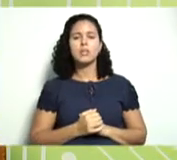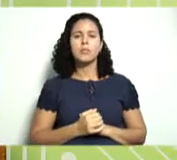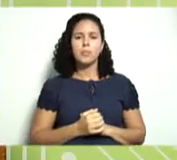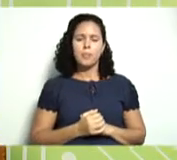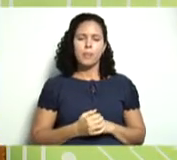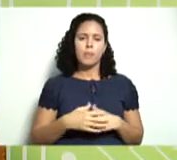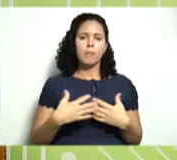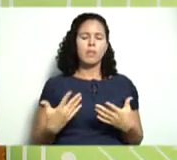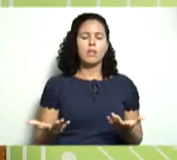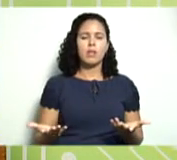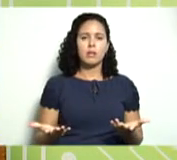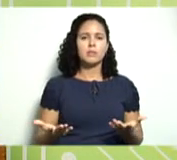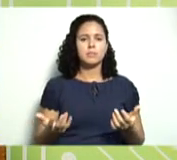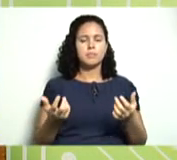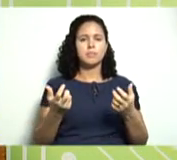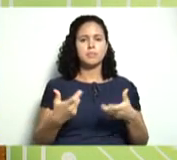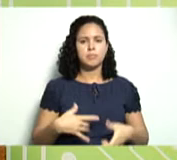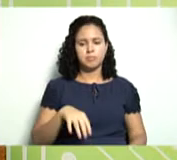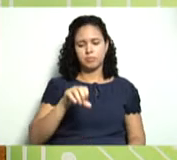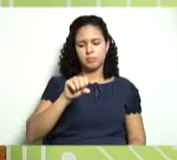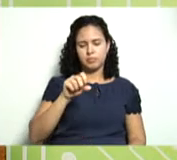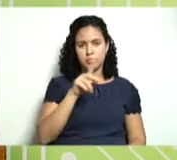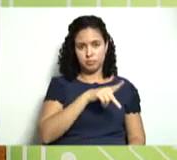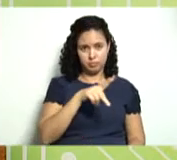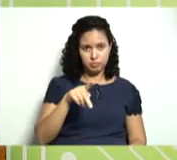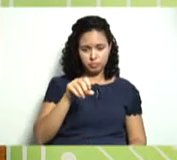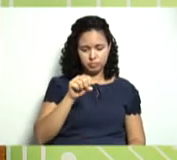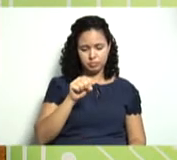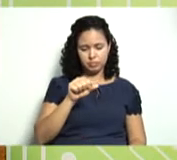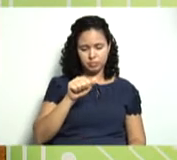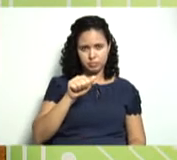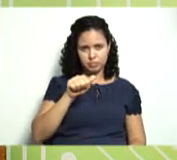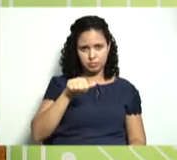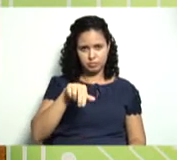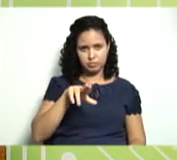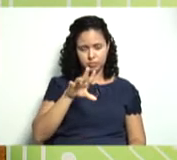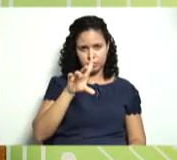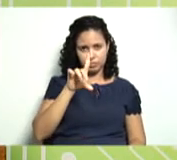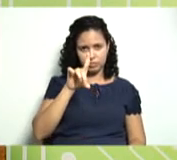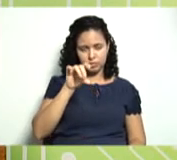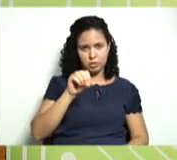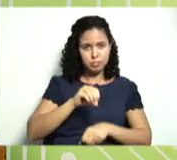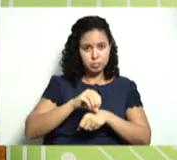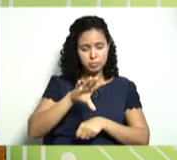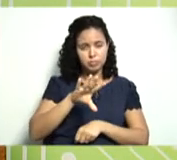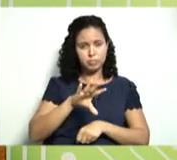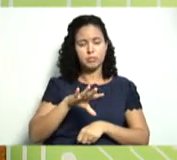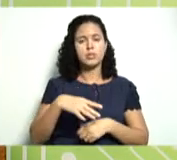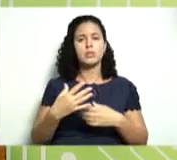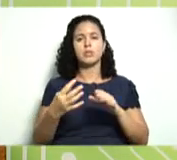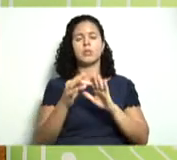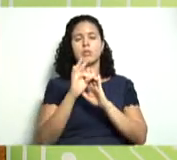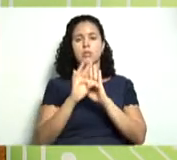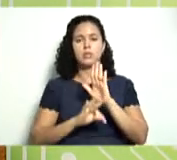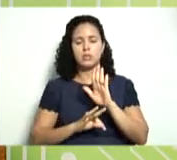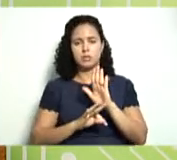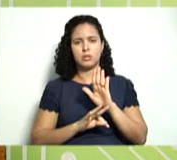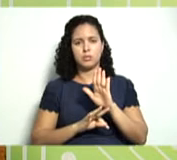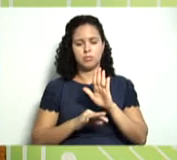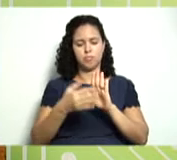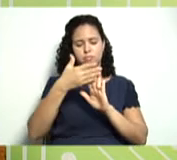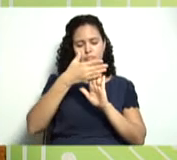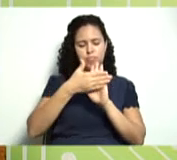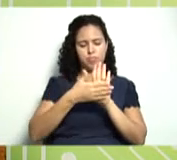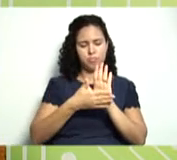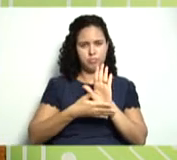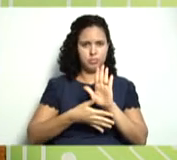então assim o saldo de uma dica importante na fala dele é o que é que quando você tem um texto lá você tem uma página toda pra